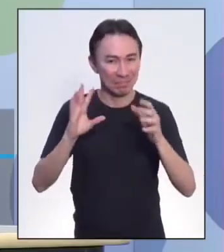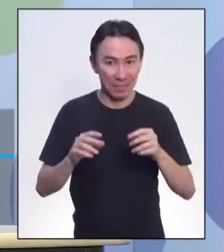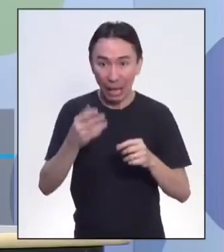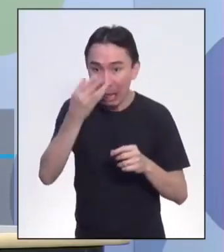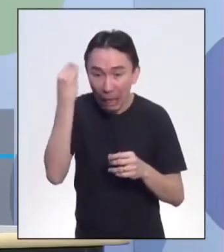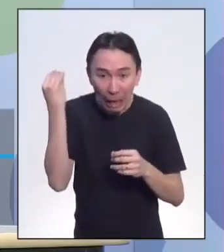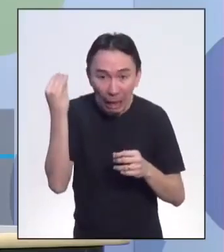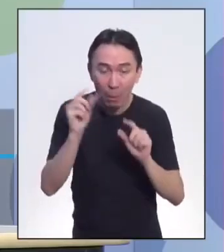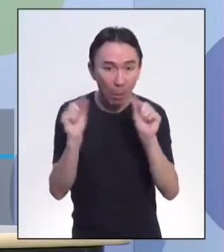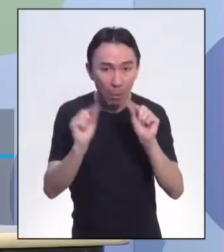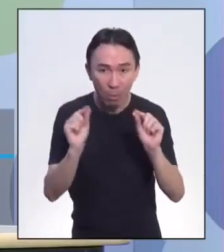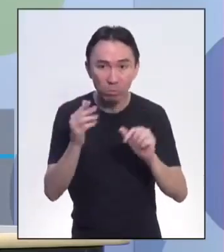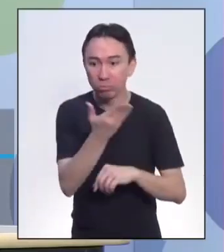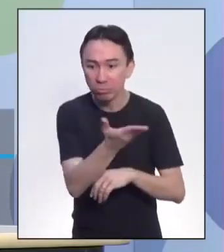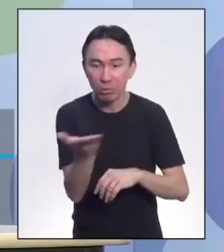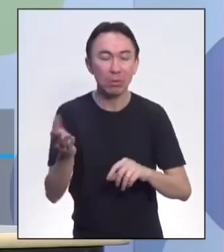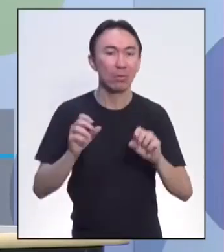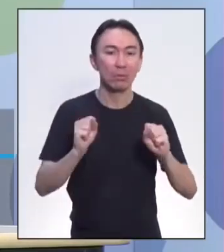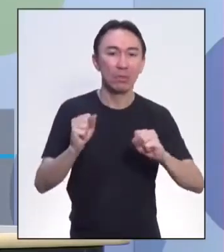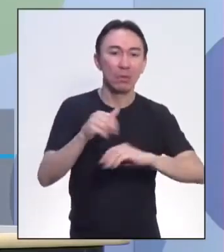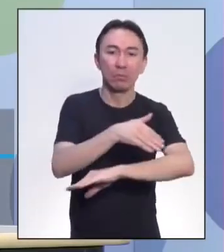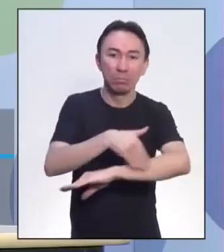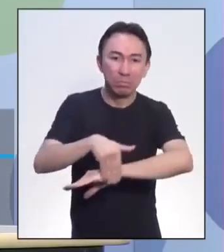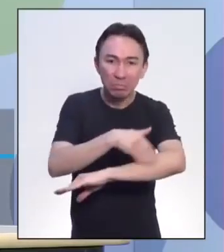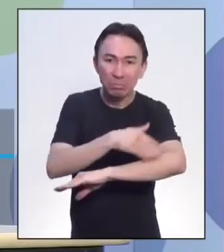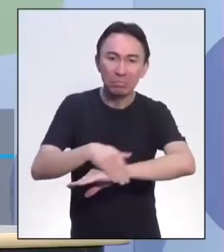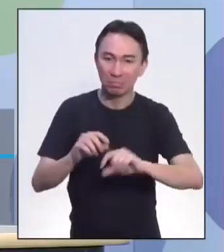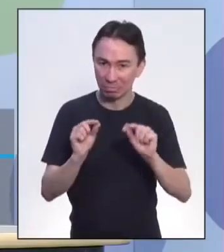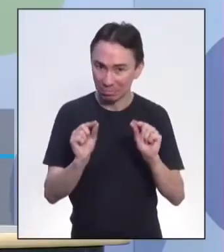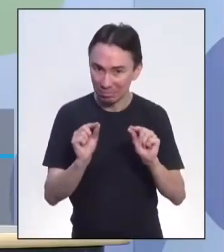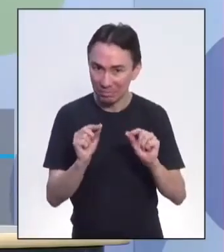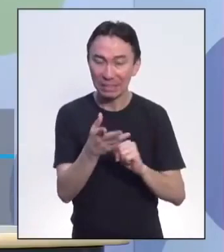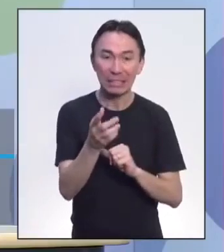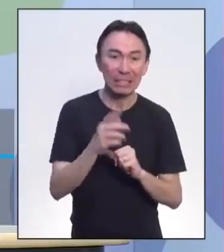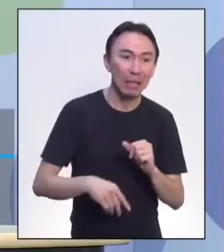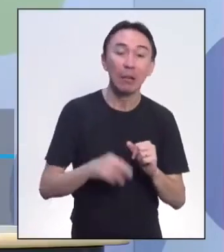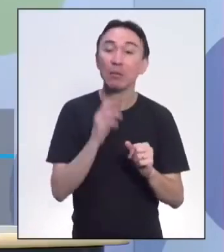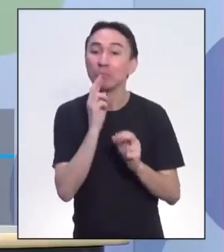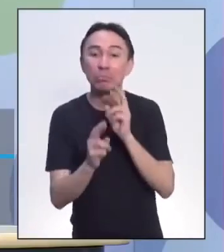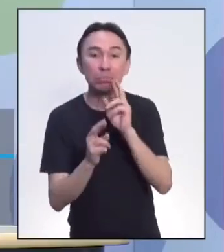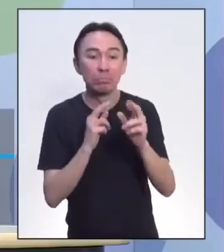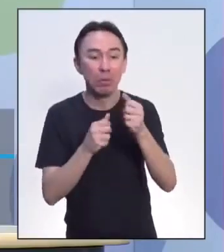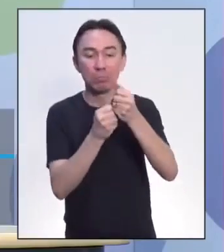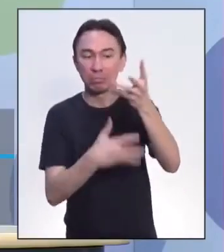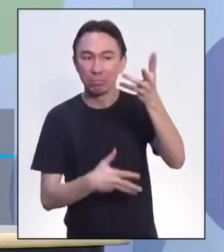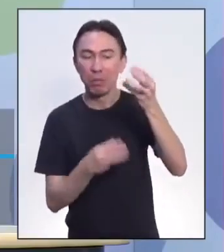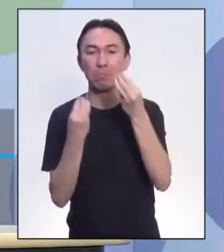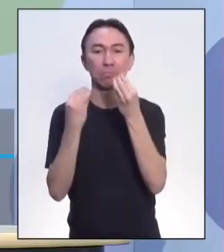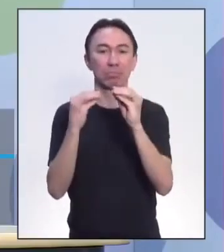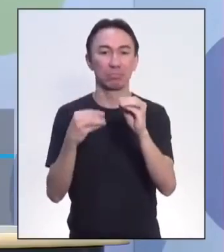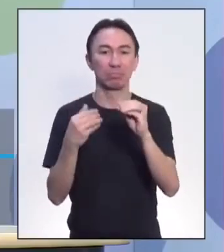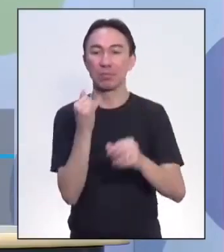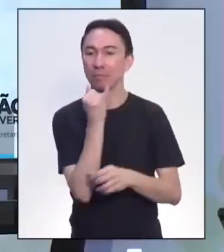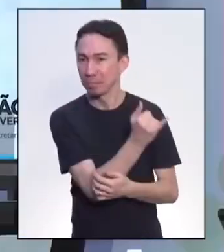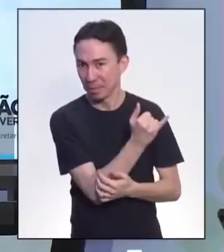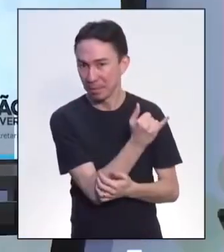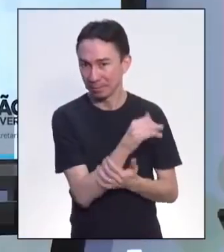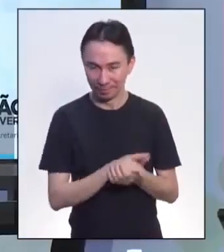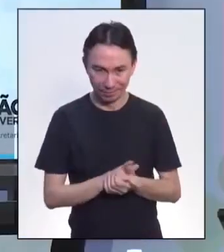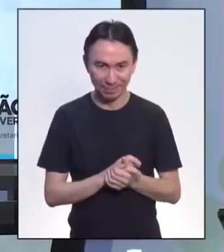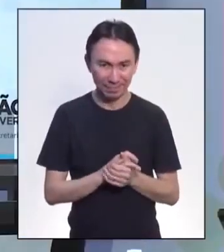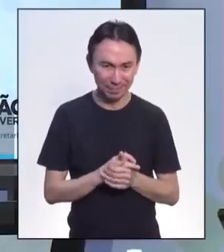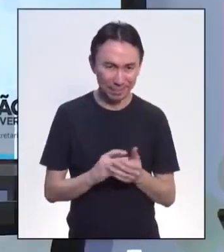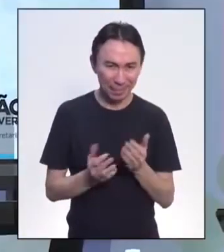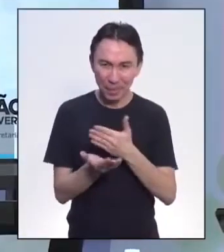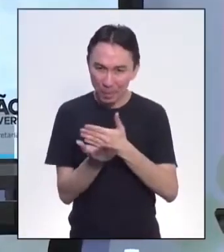tá? Eu vou anotar todas as suas respostas no chat para poder passar para a professora Roberta. Vamos, então, começar, professora? Vamos sim.